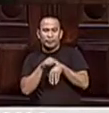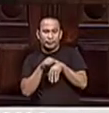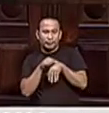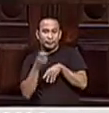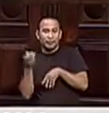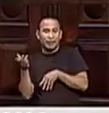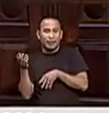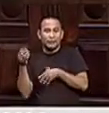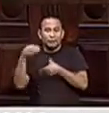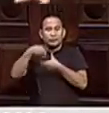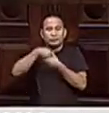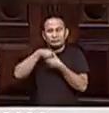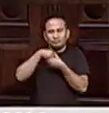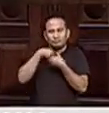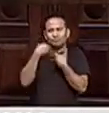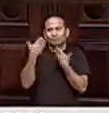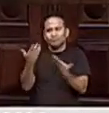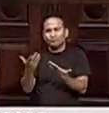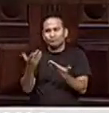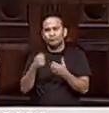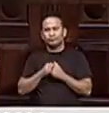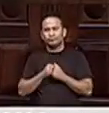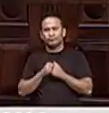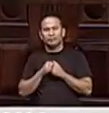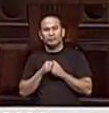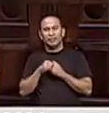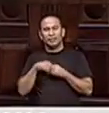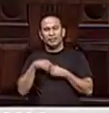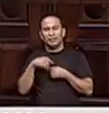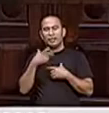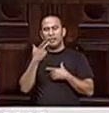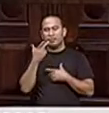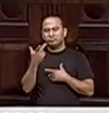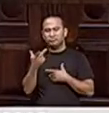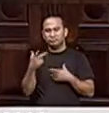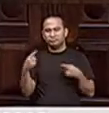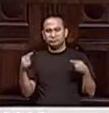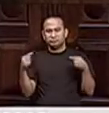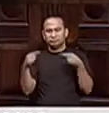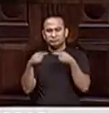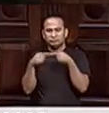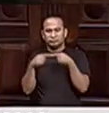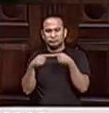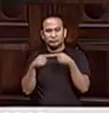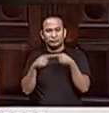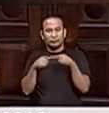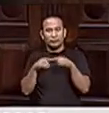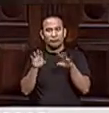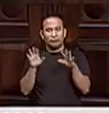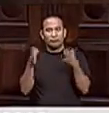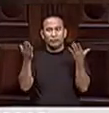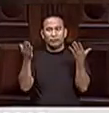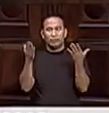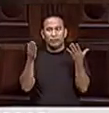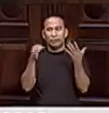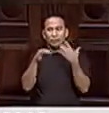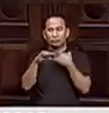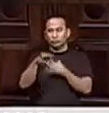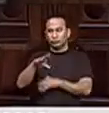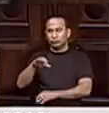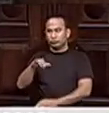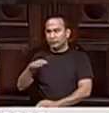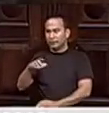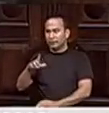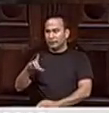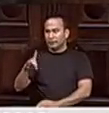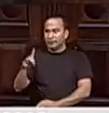se esforçou para dar uma redação minimamente compatível com aquele espetáculo de inconstitucionalidade,